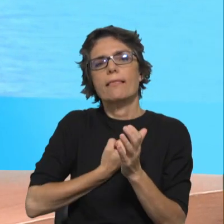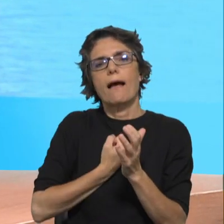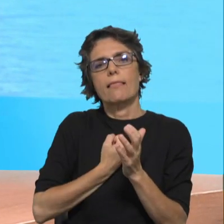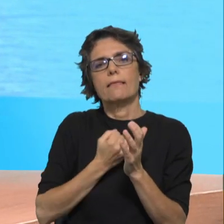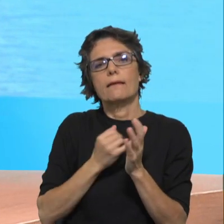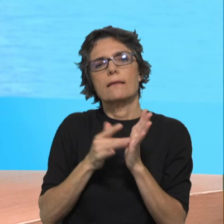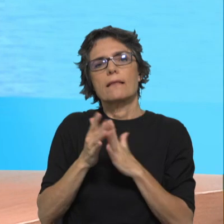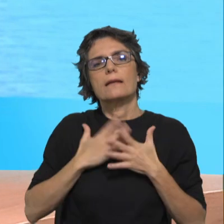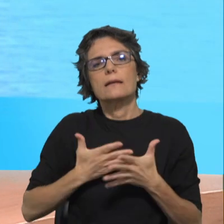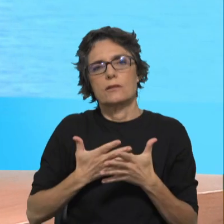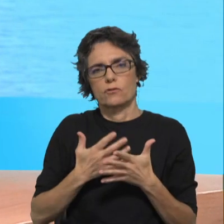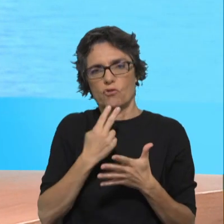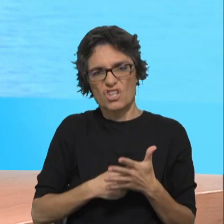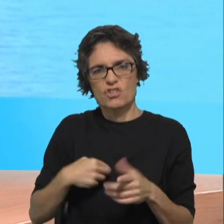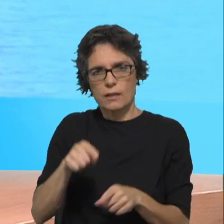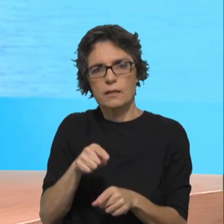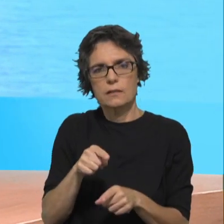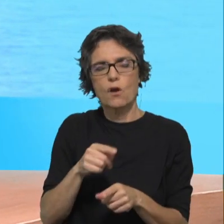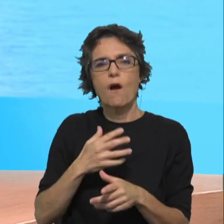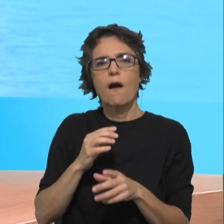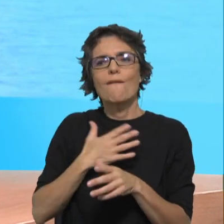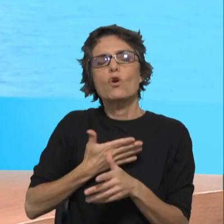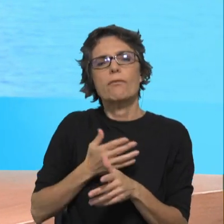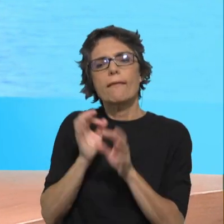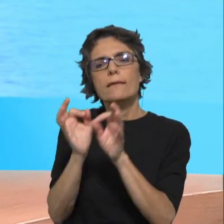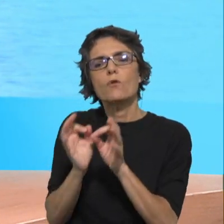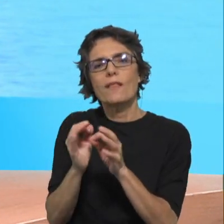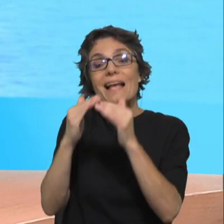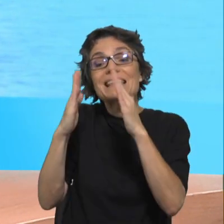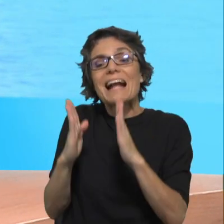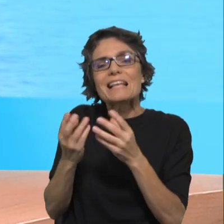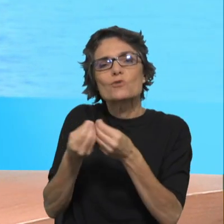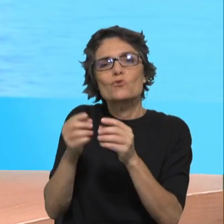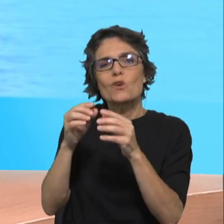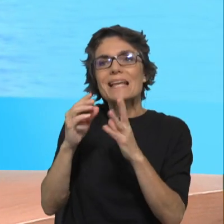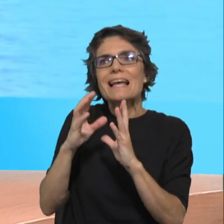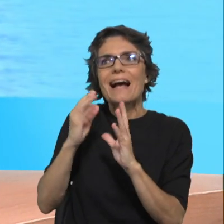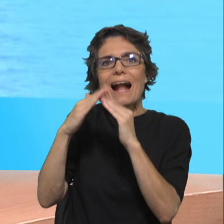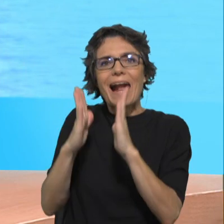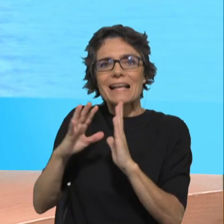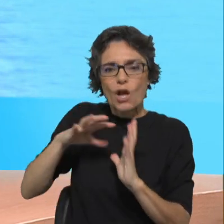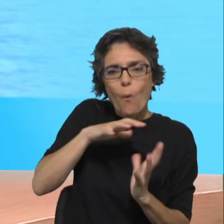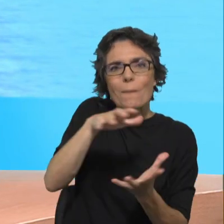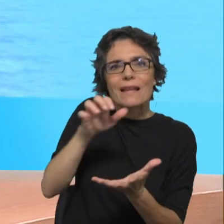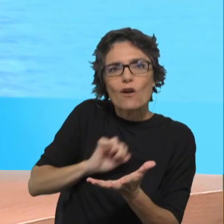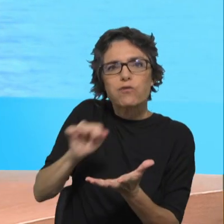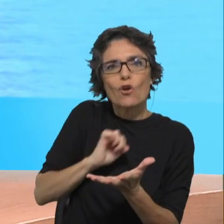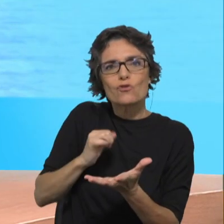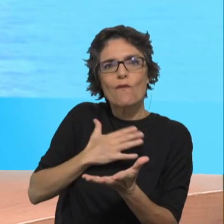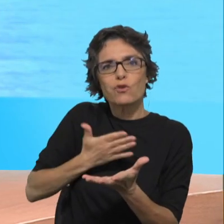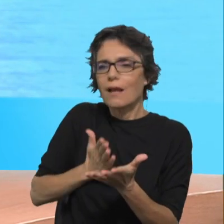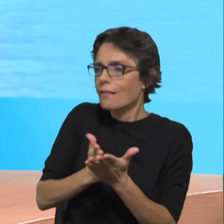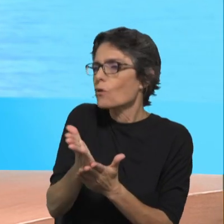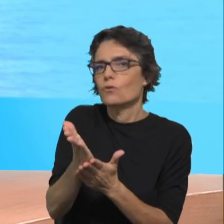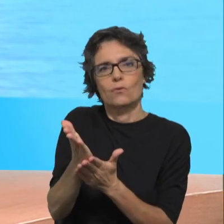nota importante, é elemento que não pode faltar. Não simplesmente porque é necessário, mas porque isso que o é,